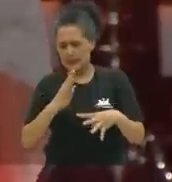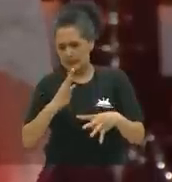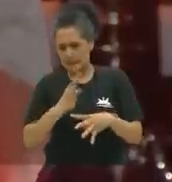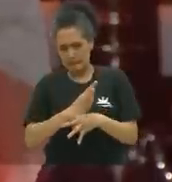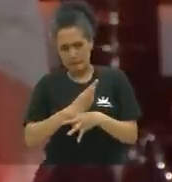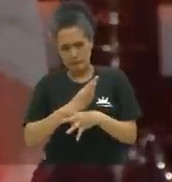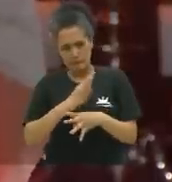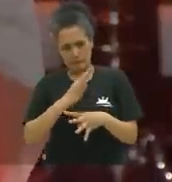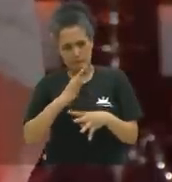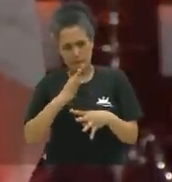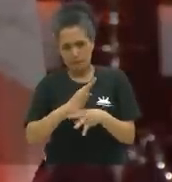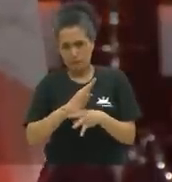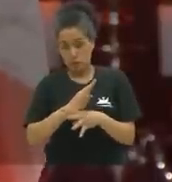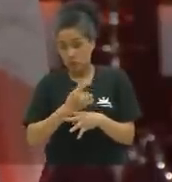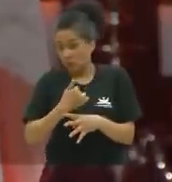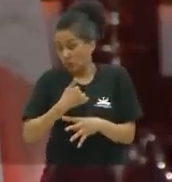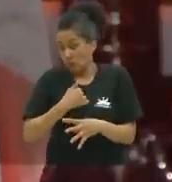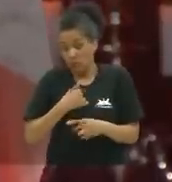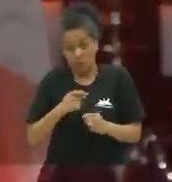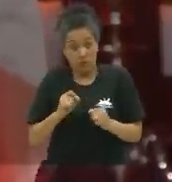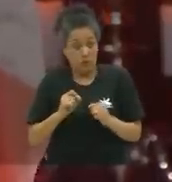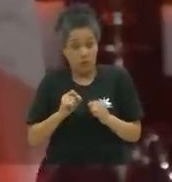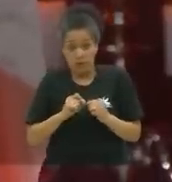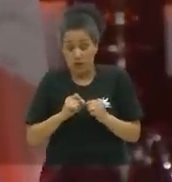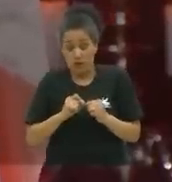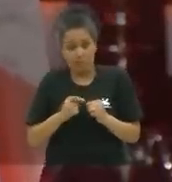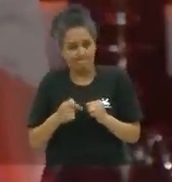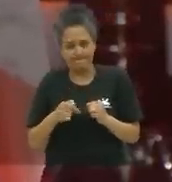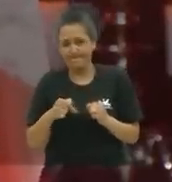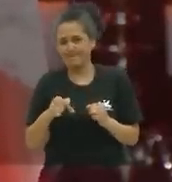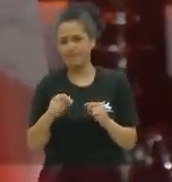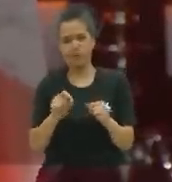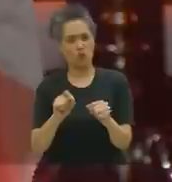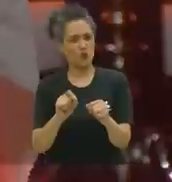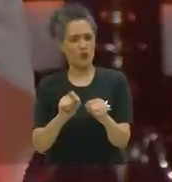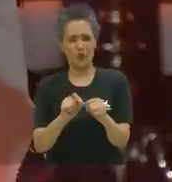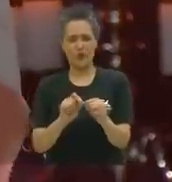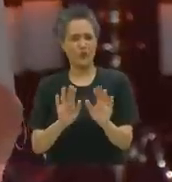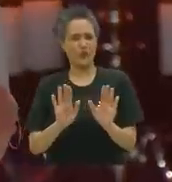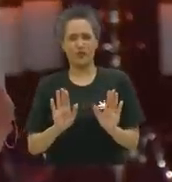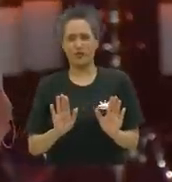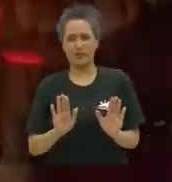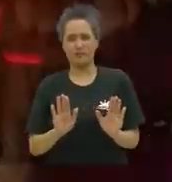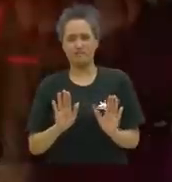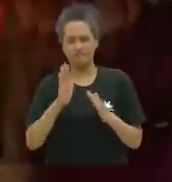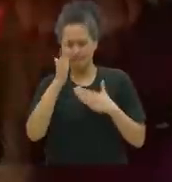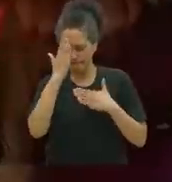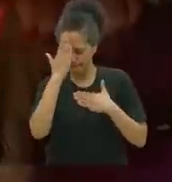O que eu não faço, eu não fiz. Obrigado, Verônica, por tê-lo feito.